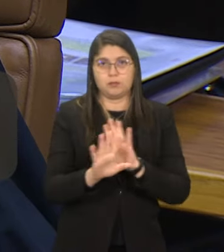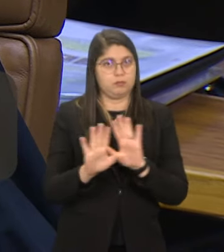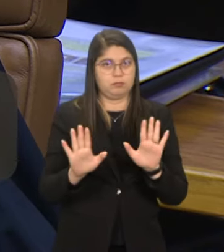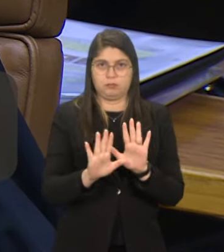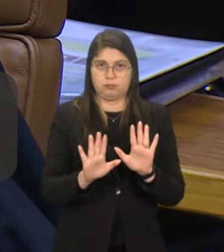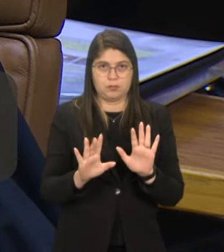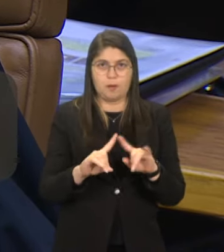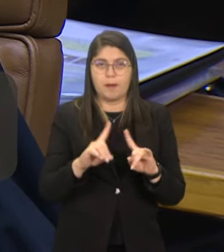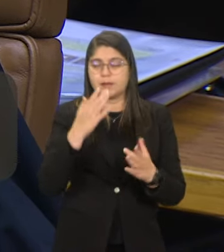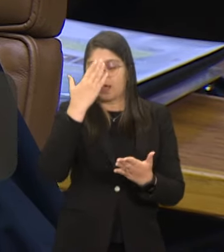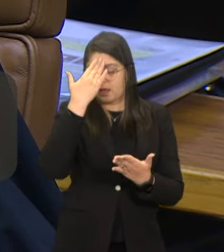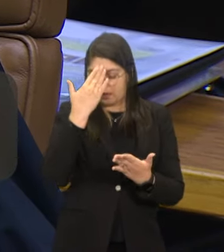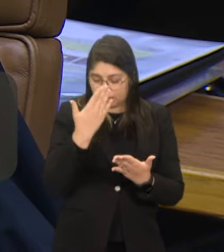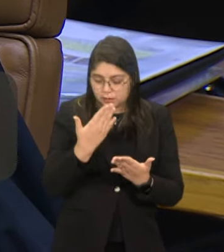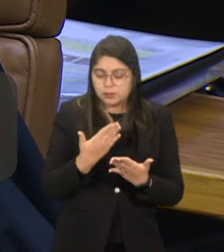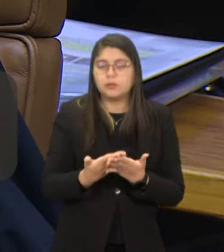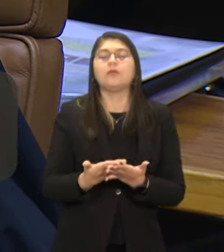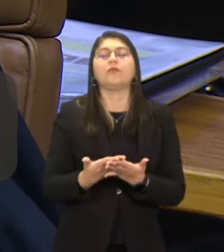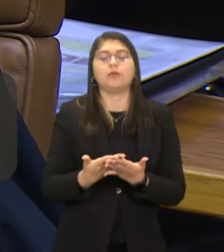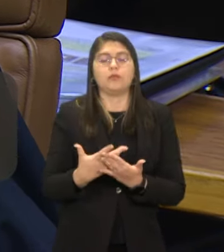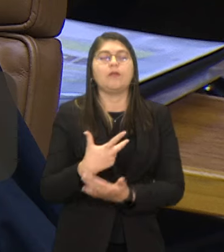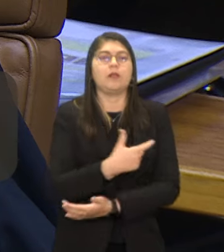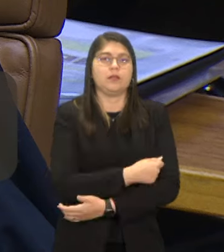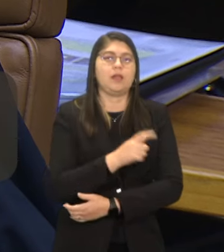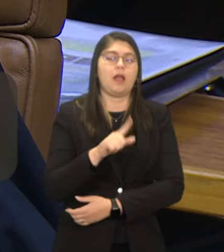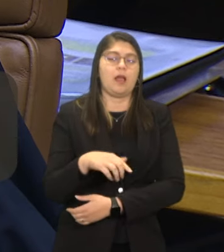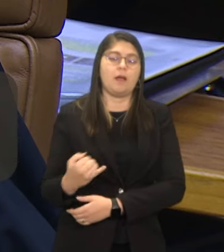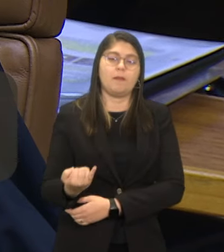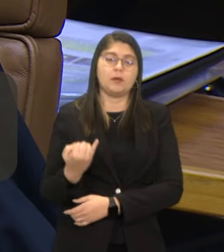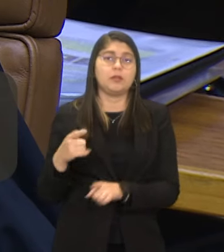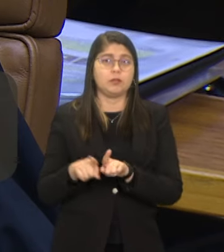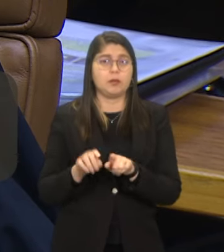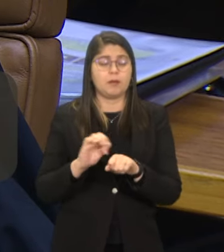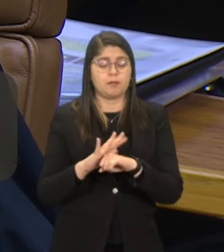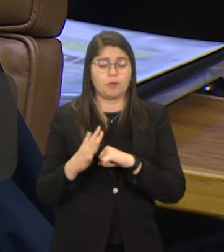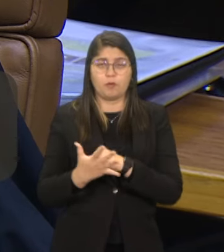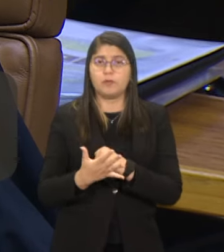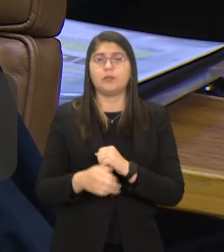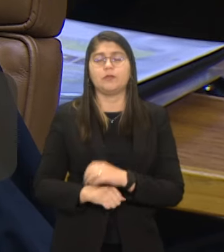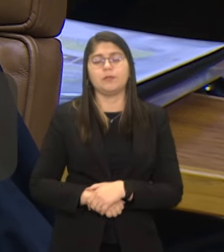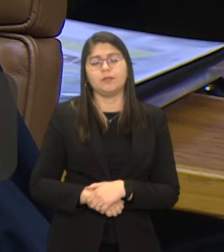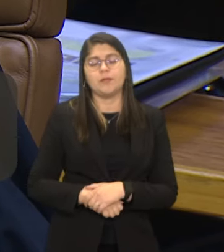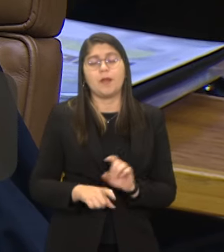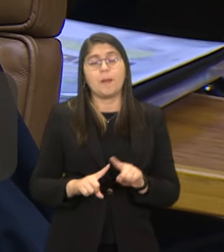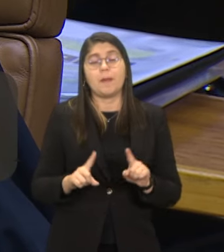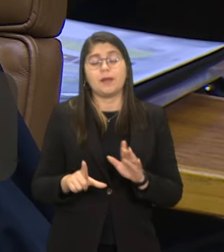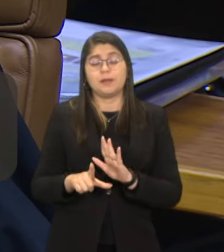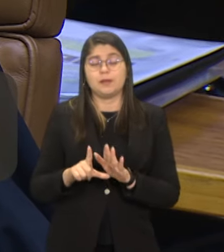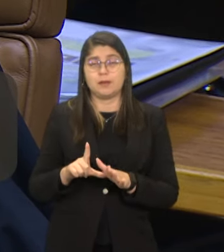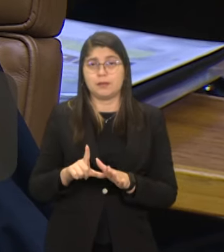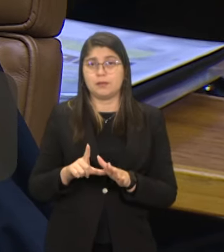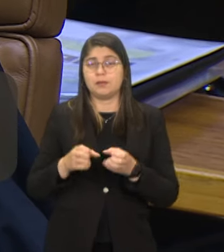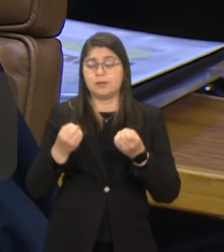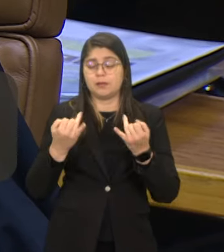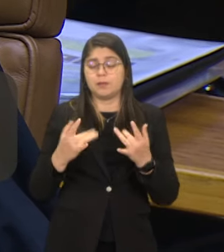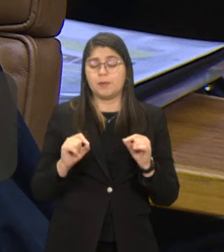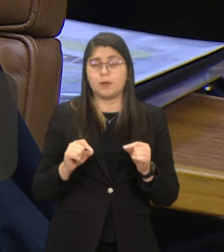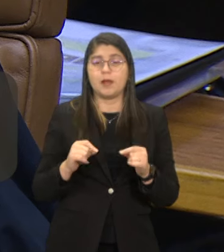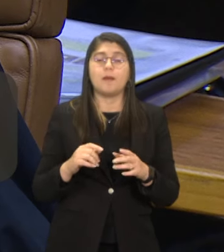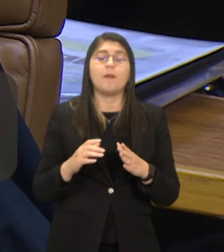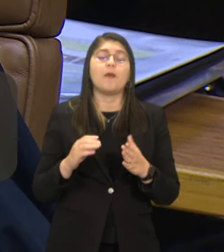que acredito na sua relevância, especificamente da Covid-19. O que antes pondero é que, em face da precariedade de